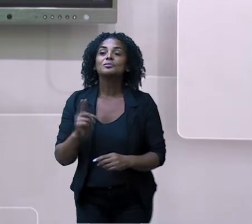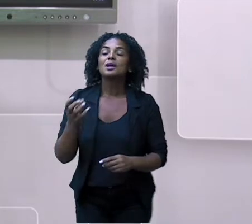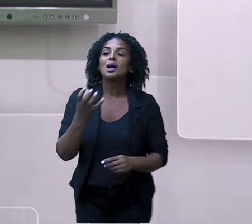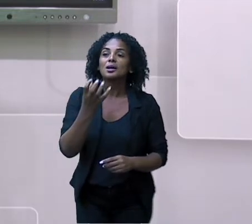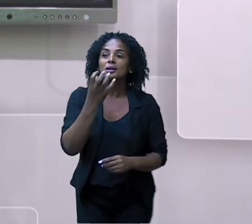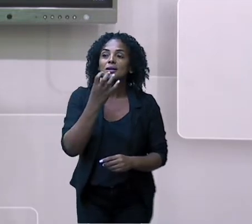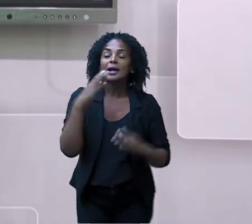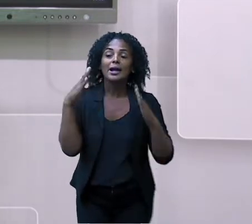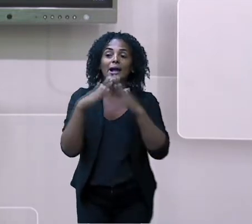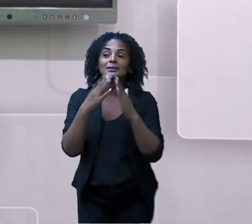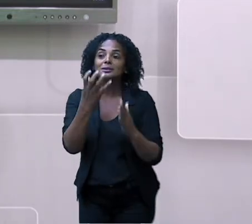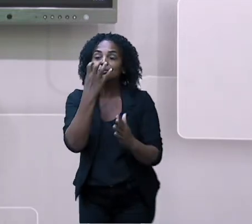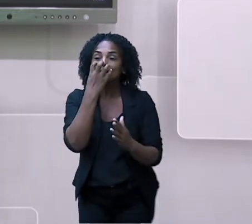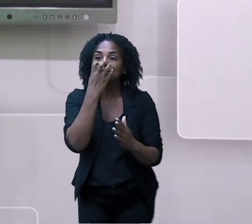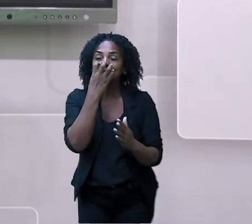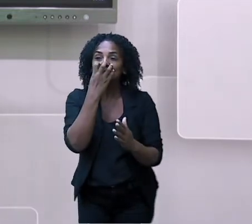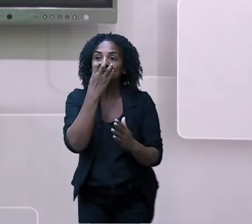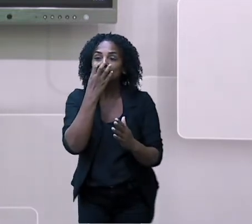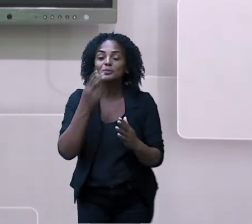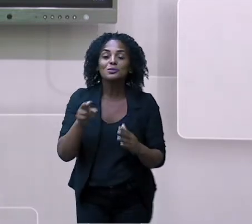Dog.